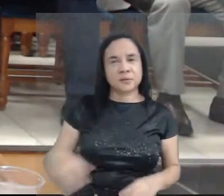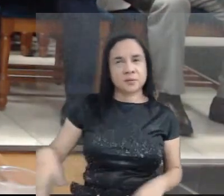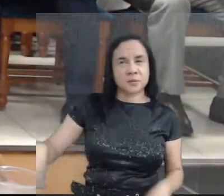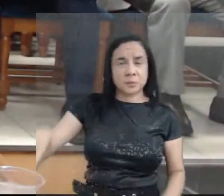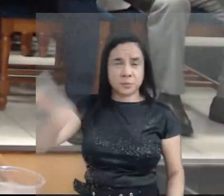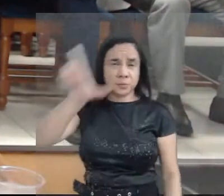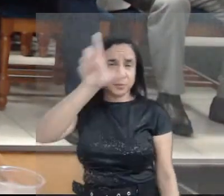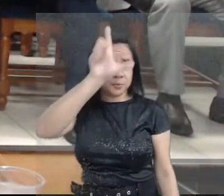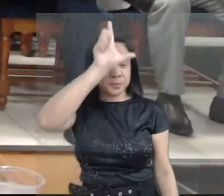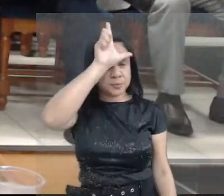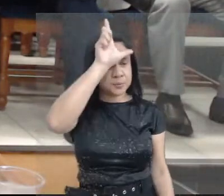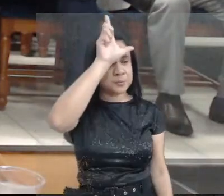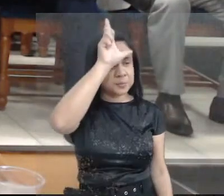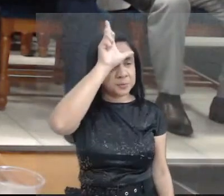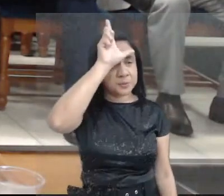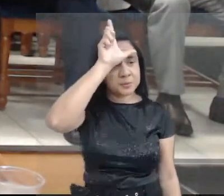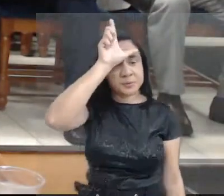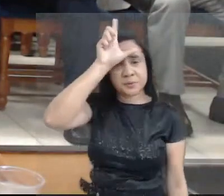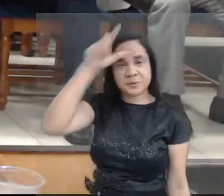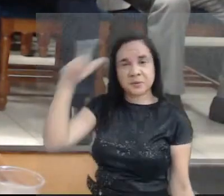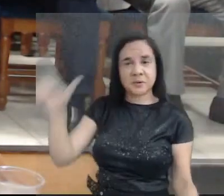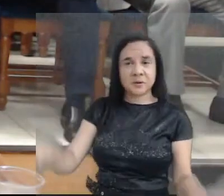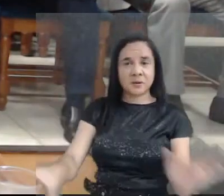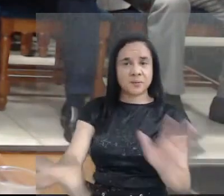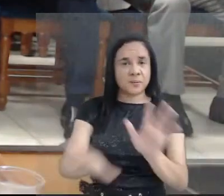regia a lei.